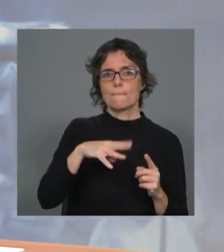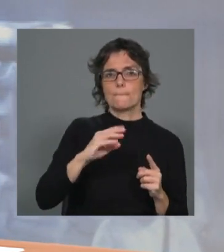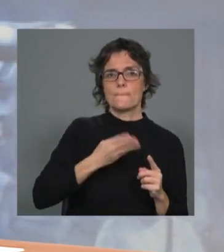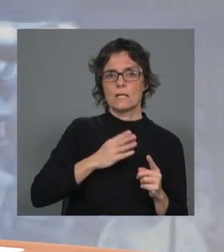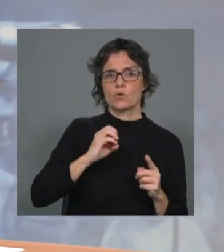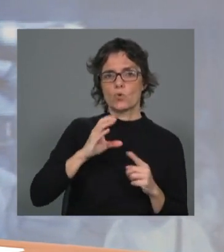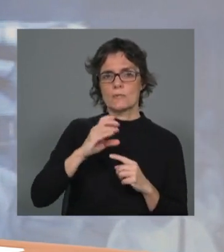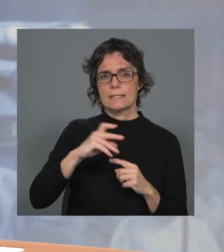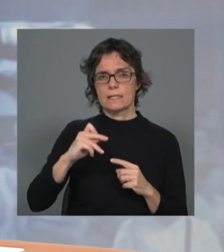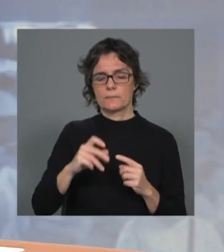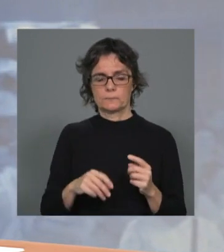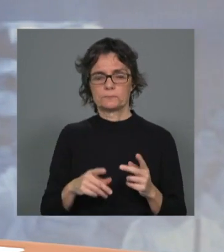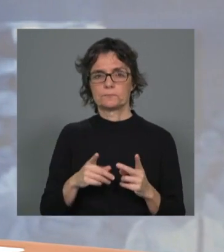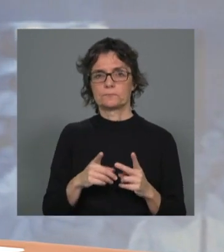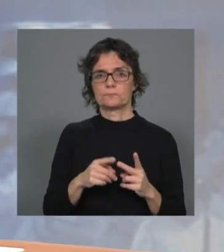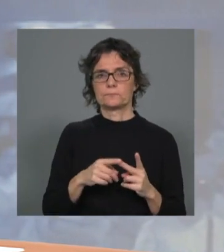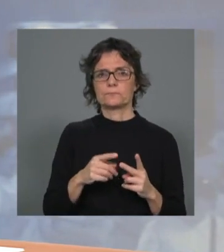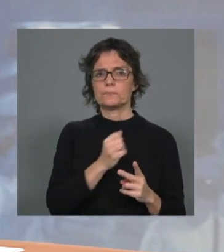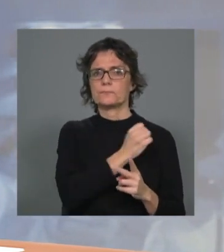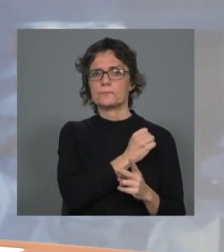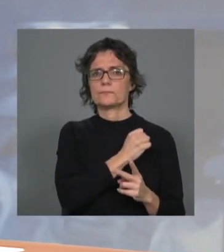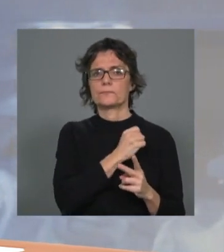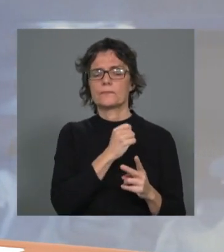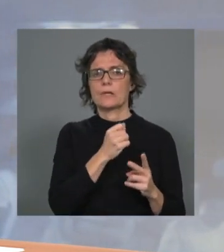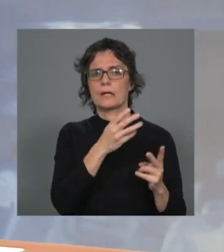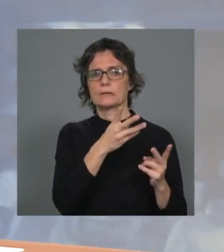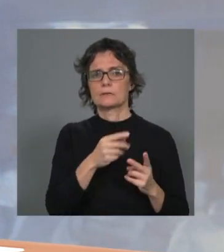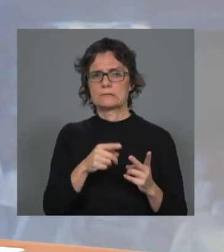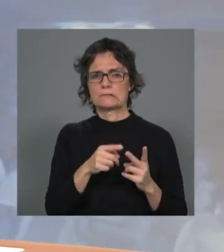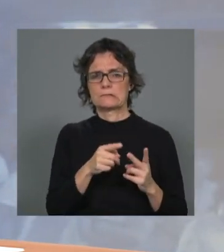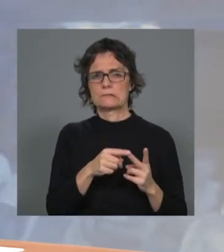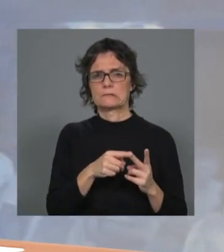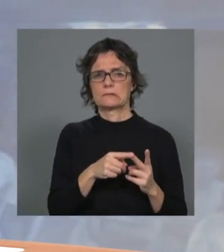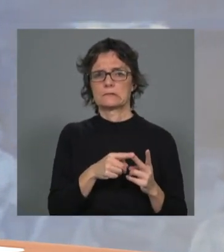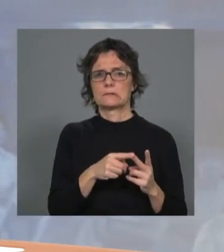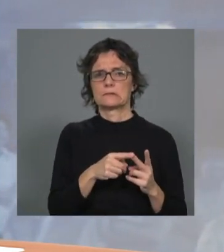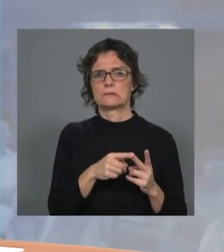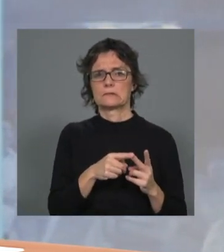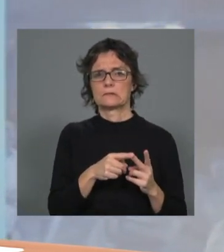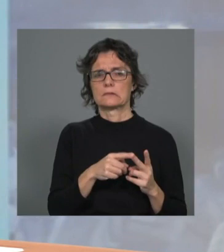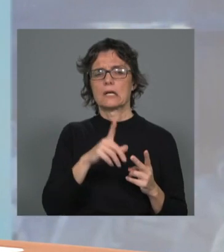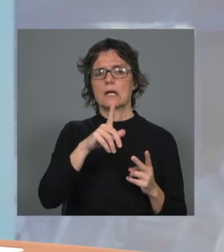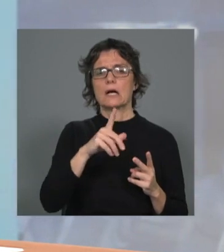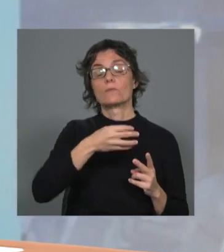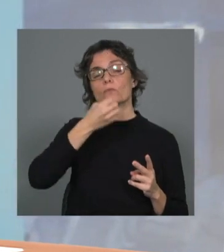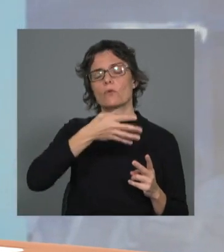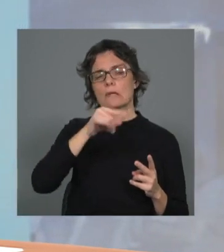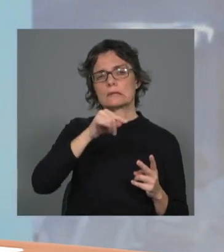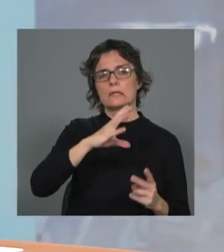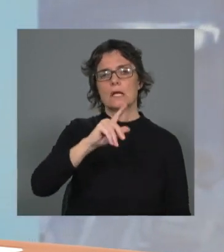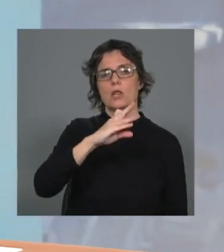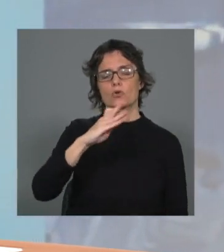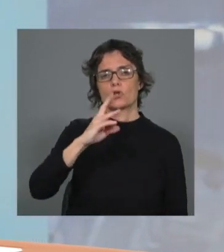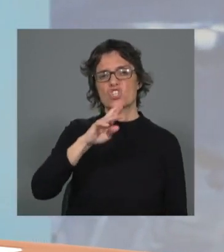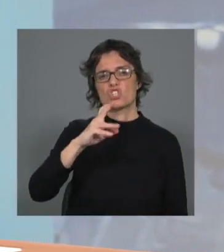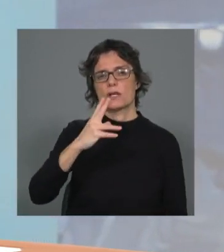Mendonça, As Casas Contadas, de Leonor Xavier, de tanta gente, Mariana, de Maria